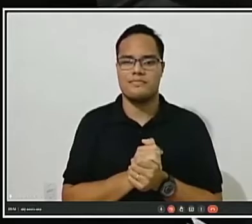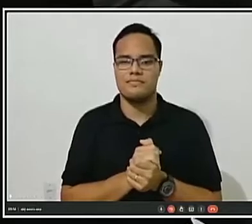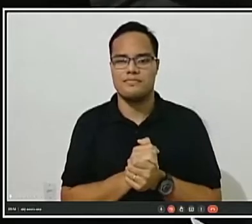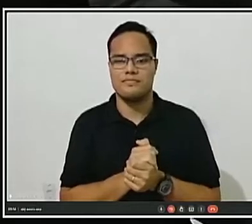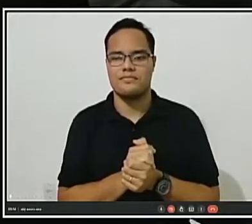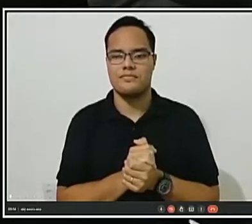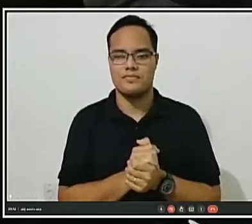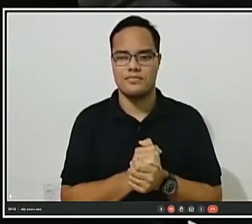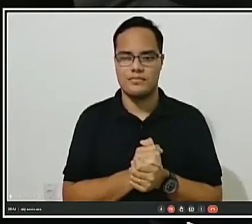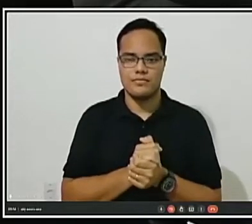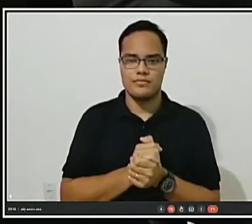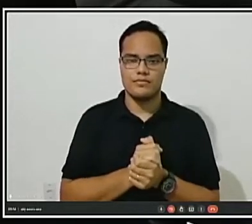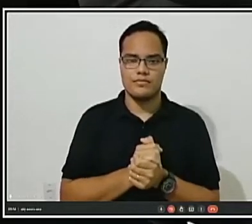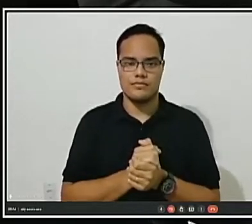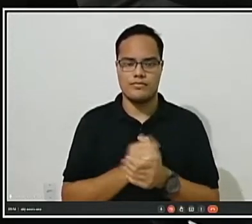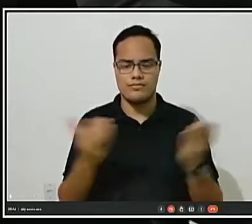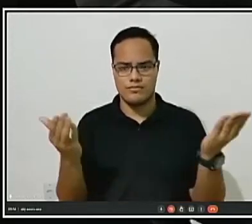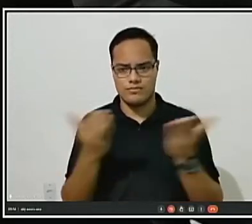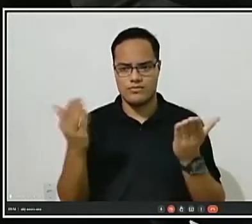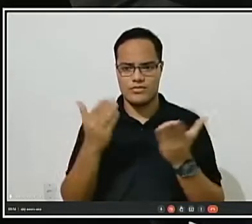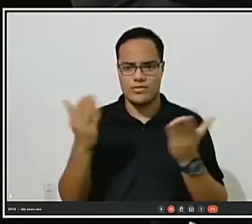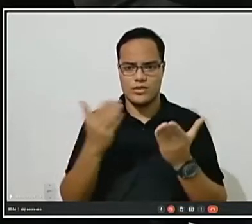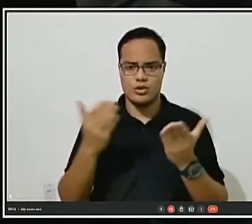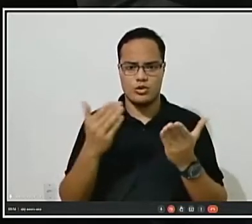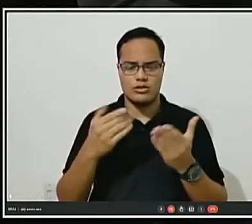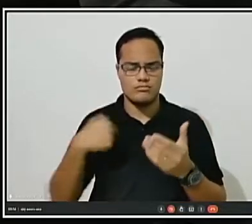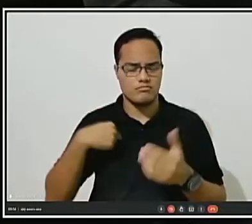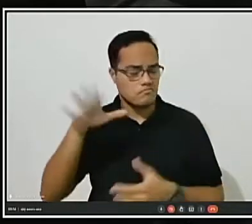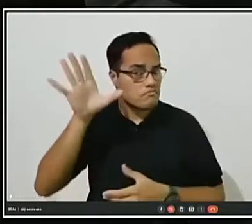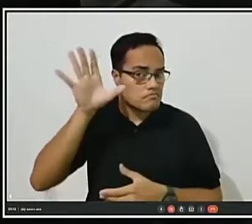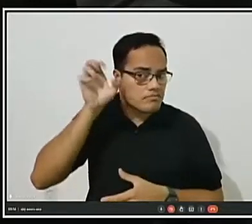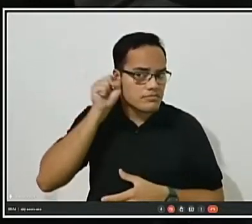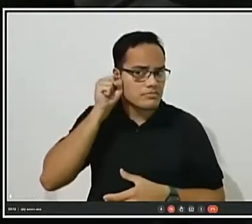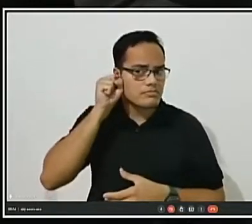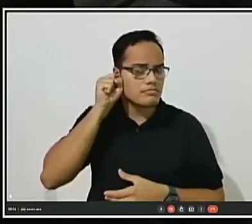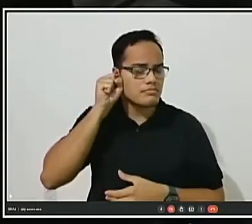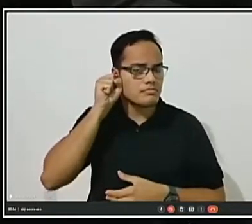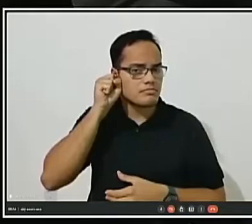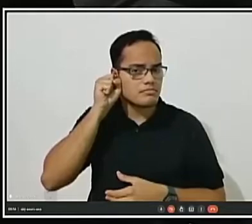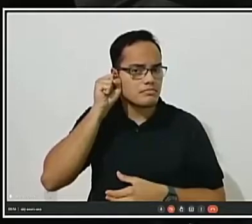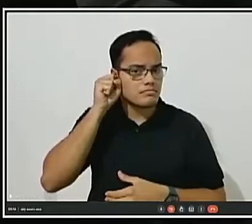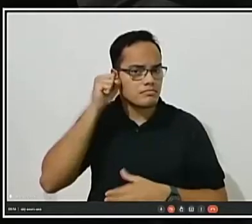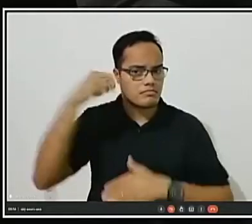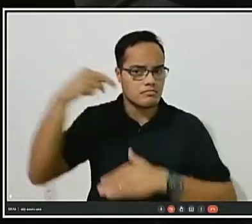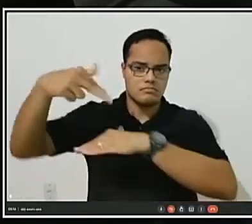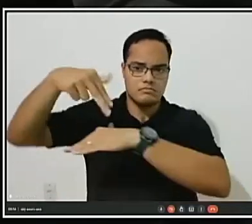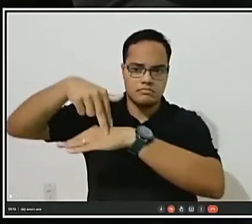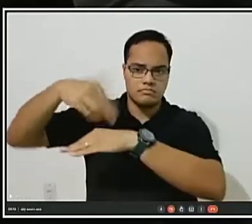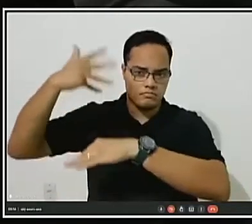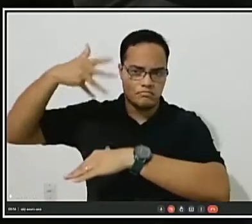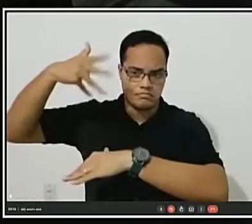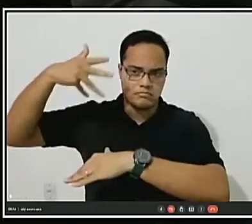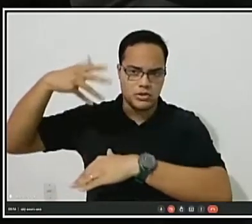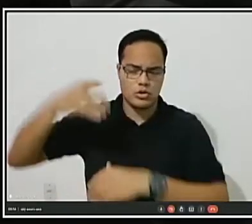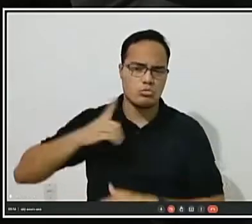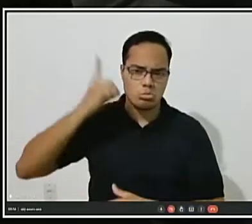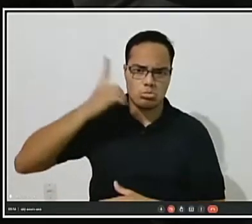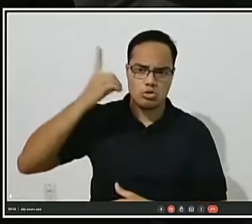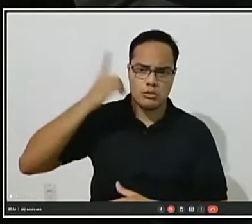Eu escutei aqui hoje, na tribuna, que o nobre deputado líder do